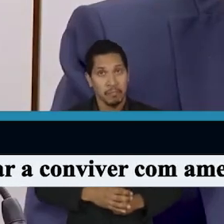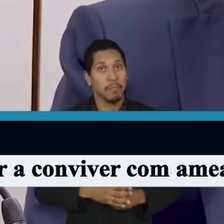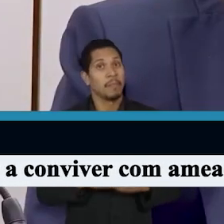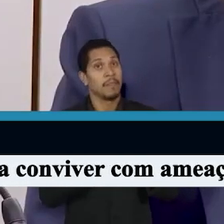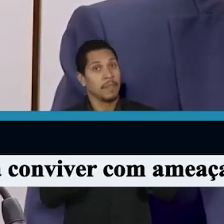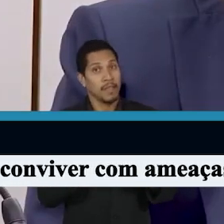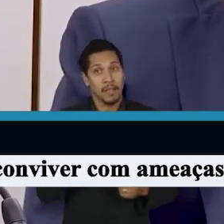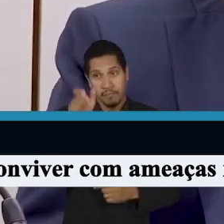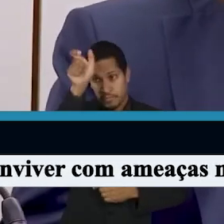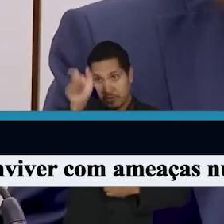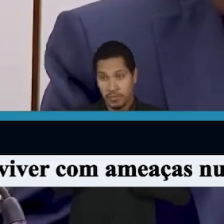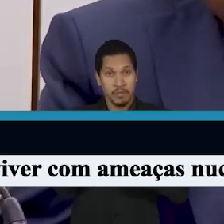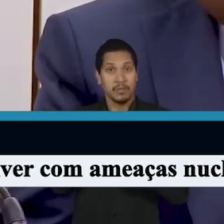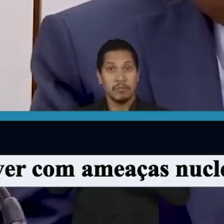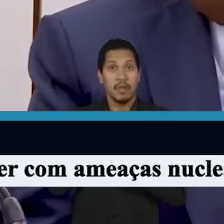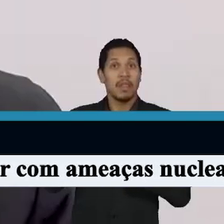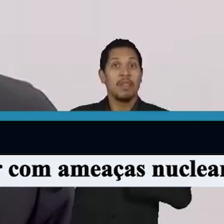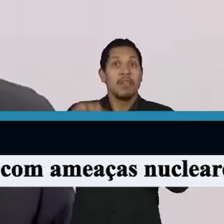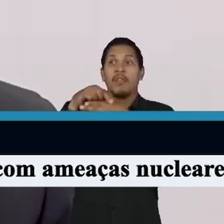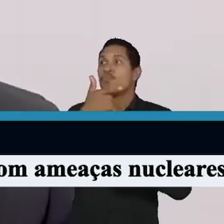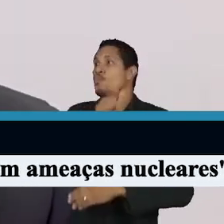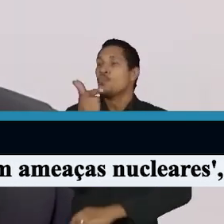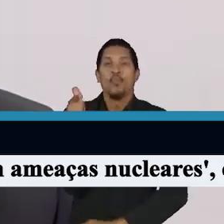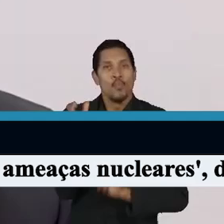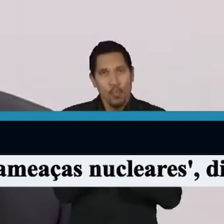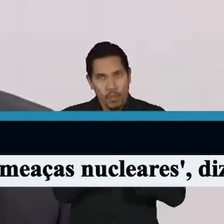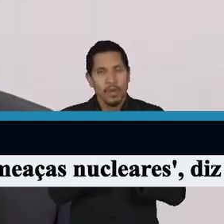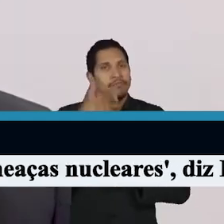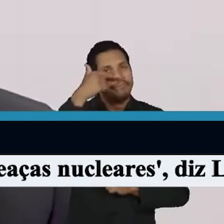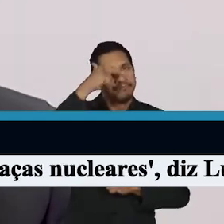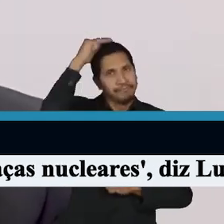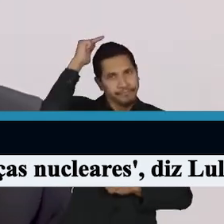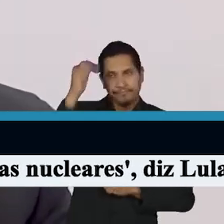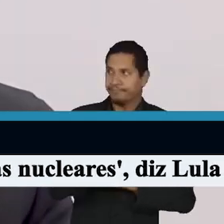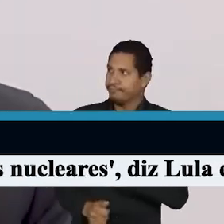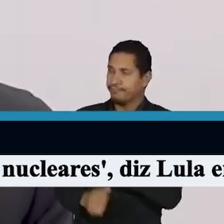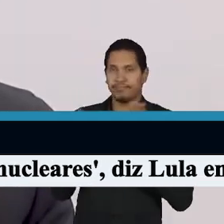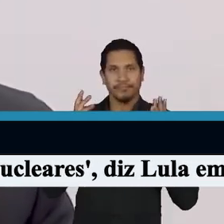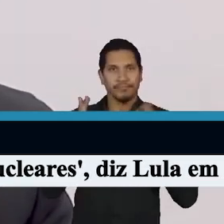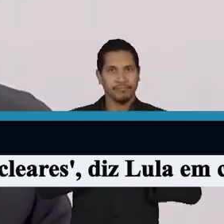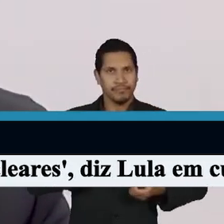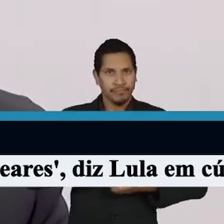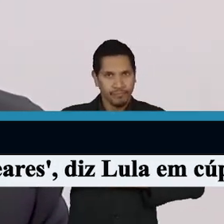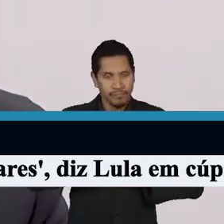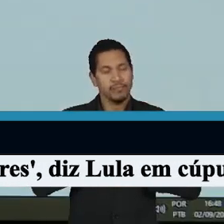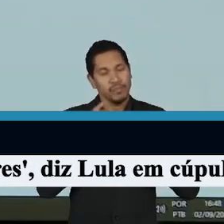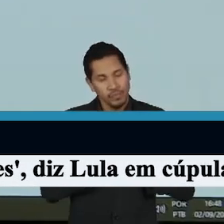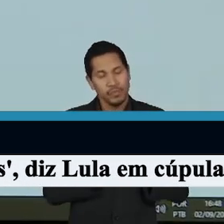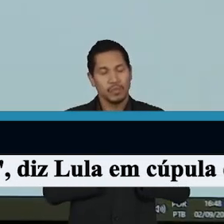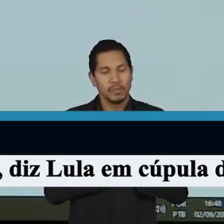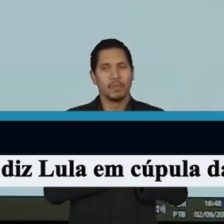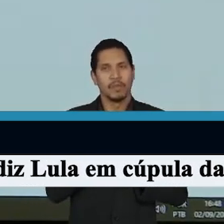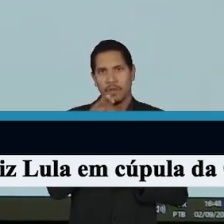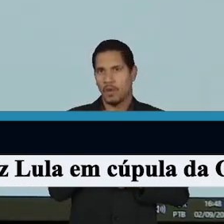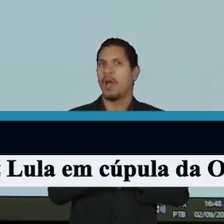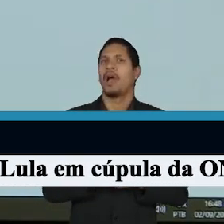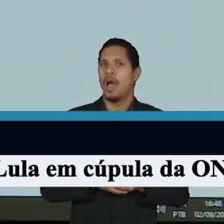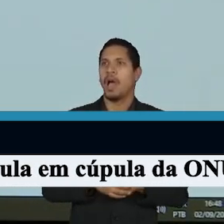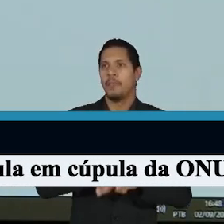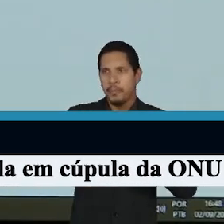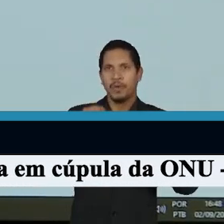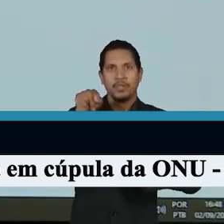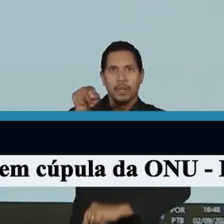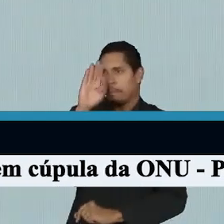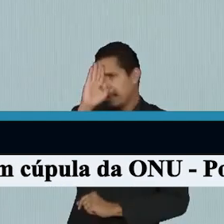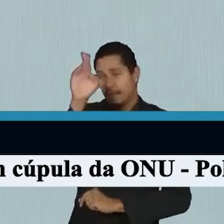na função foi apontada pelo ministro do Supremo Tribunal Federal, Alexandre de Moraes, como principal motivo para a suspensão da